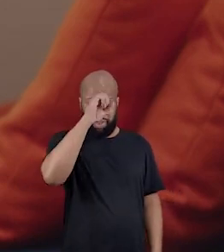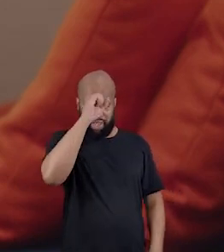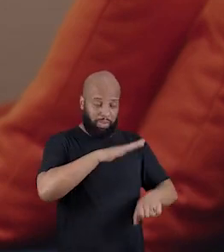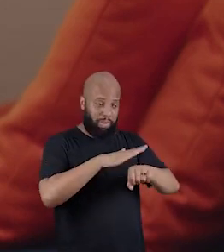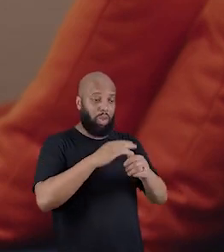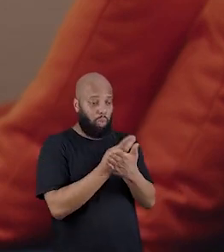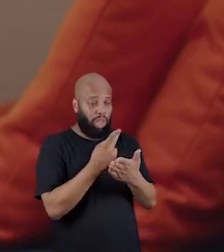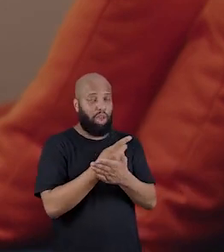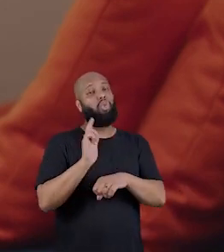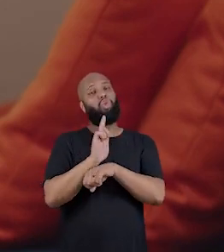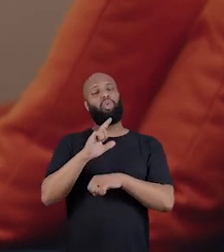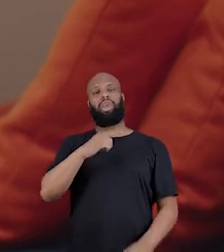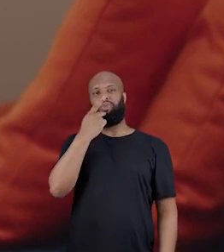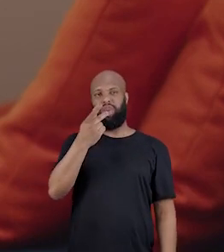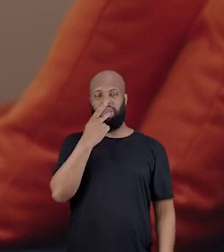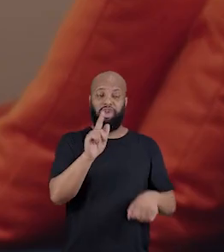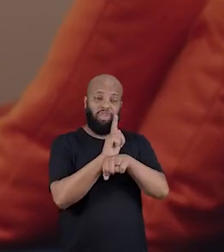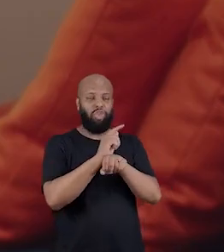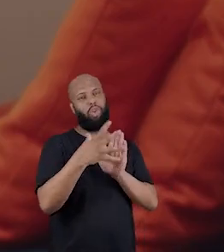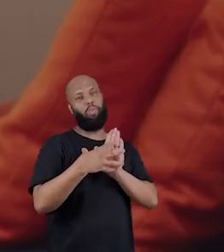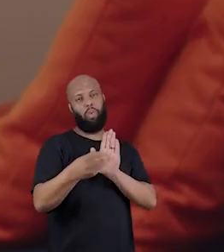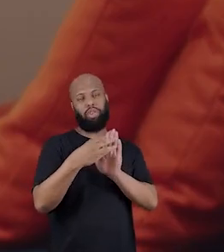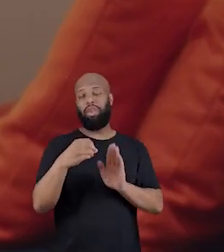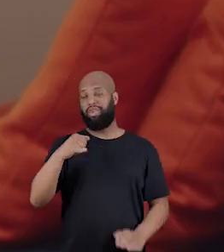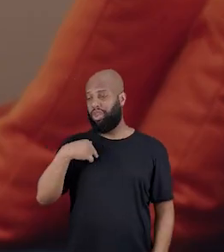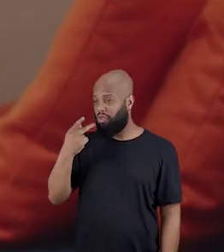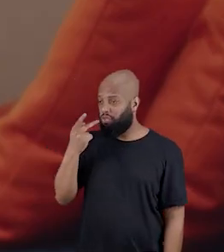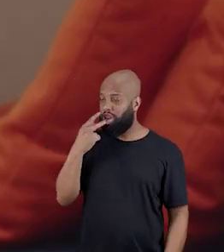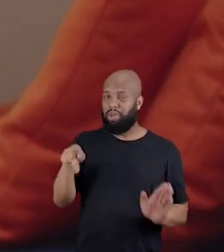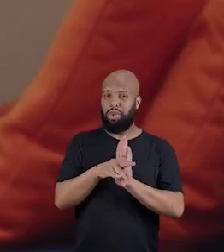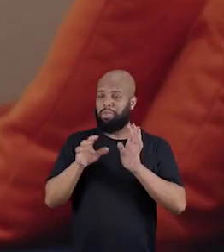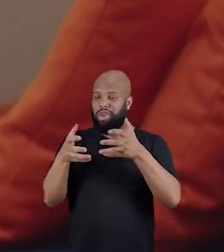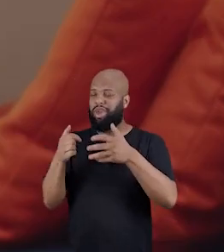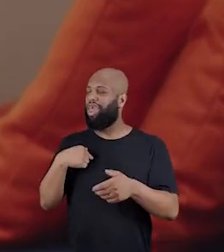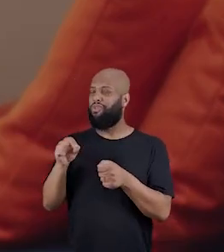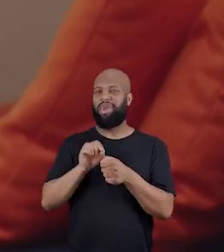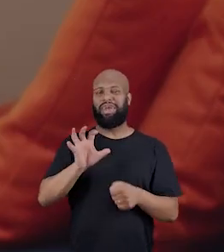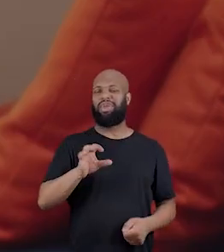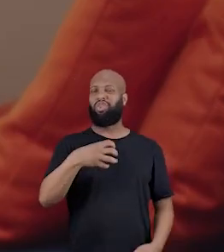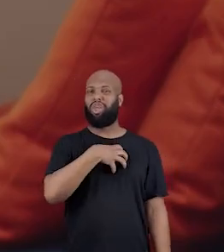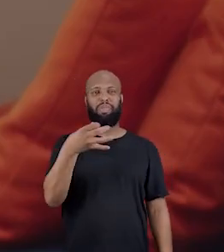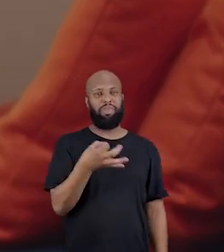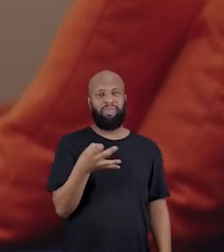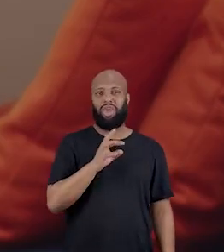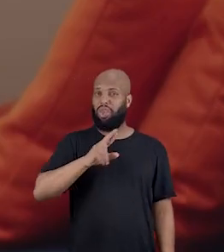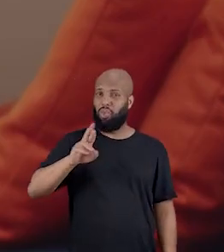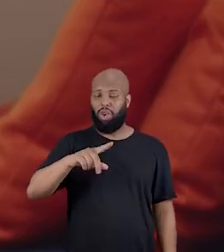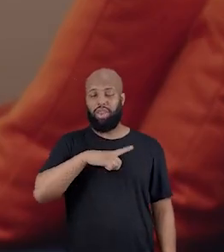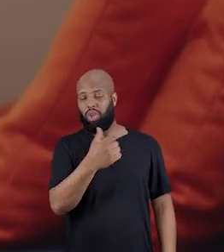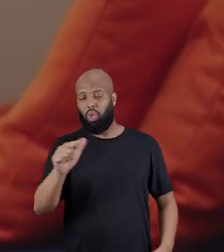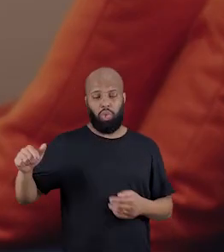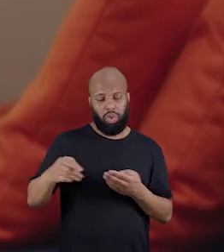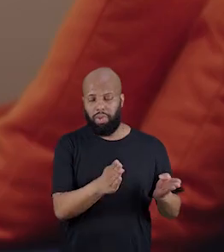que o gestor pode falar. Eu acho que o gestor tem que dar o exemplo. Então, quando eu falo com o meu time, puxa, gente, isso aqui eu não fiz da melhor maneira